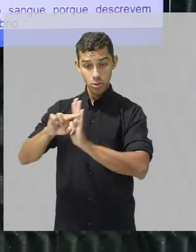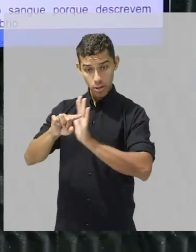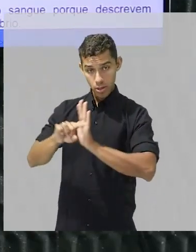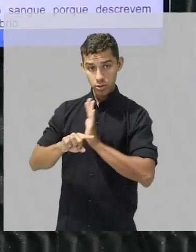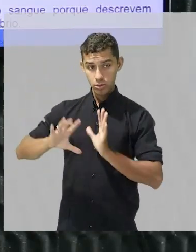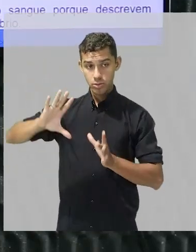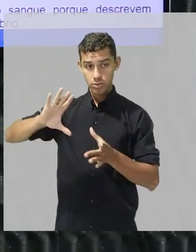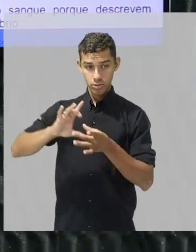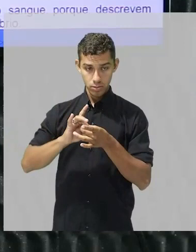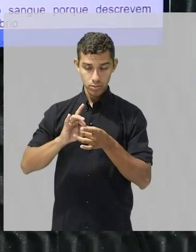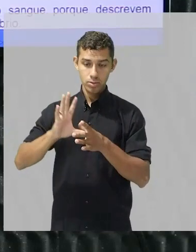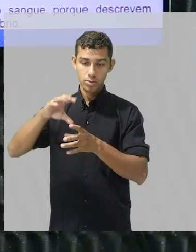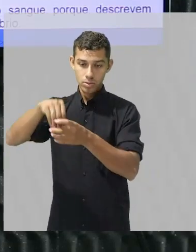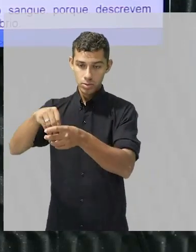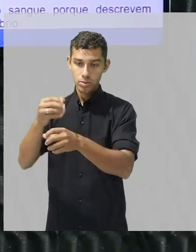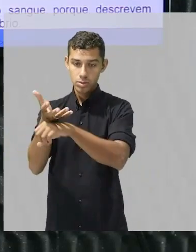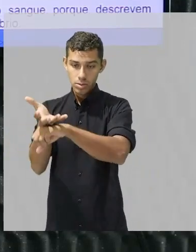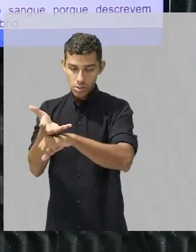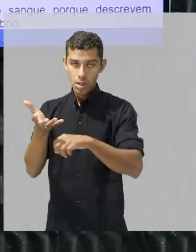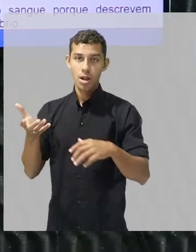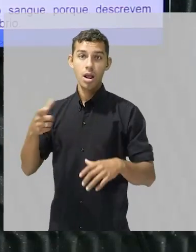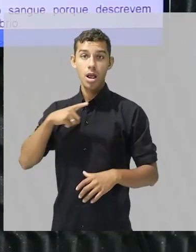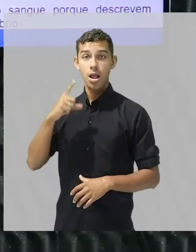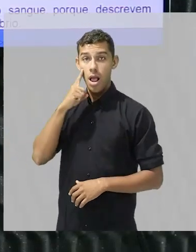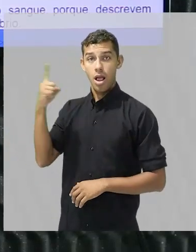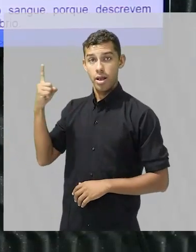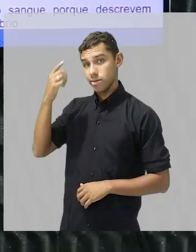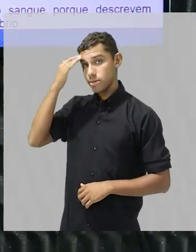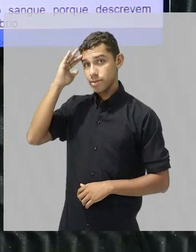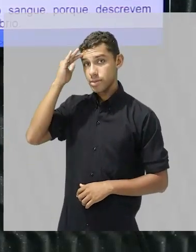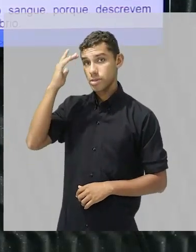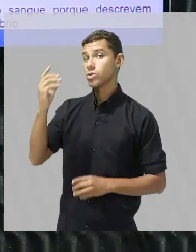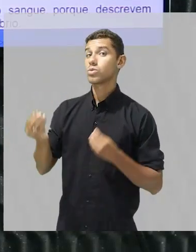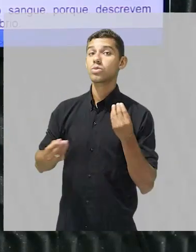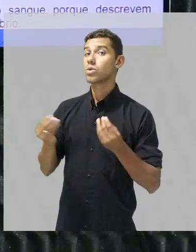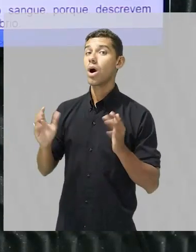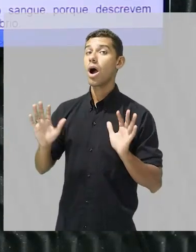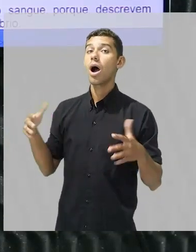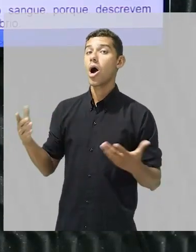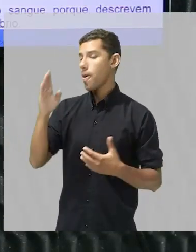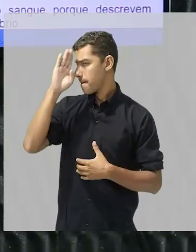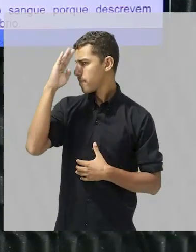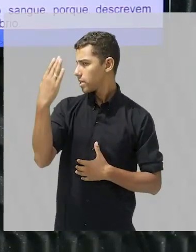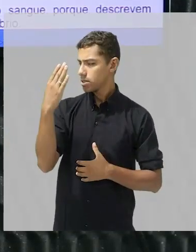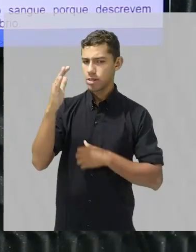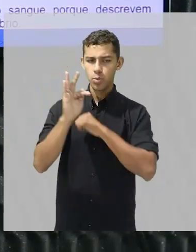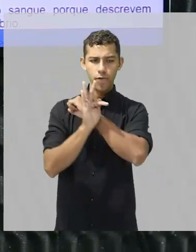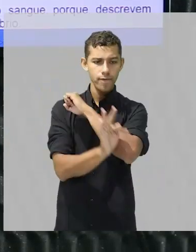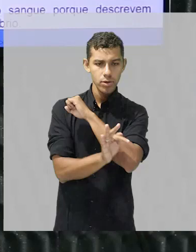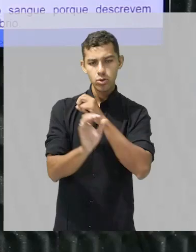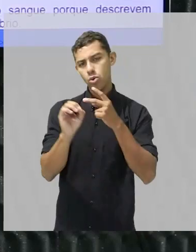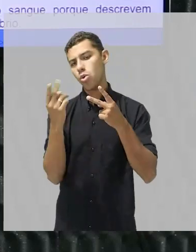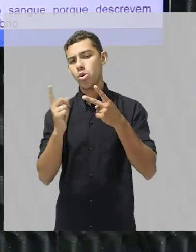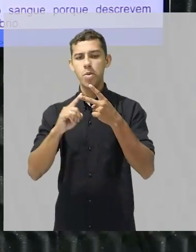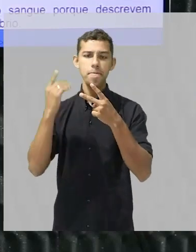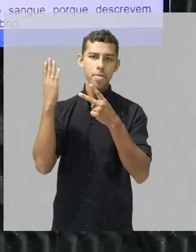interdisciplinar. Vamos aqui tentar entender, né, quais são os princípios físicos ou biológicos que estão aqui